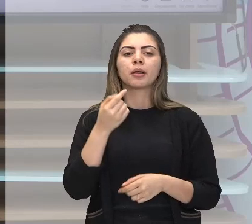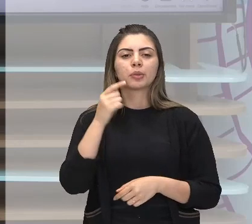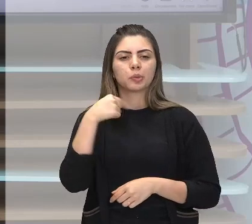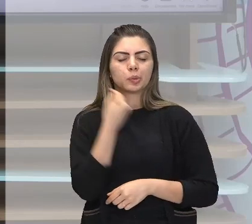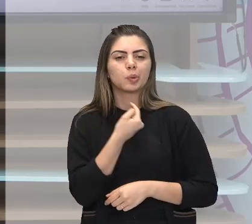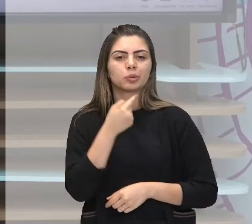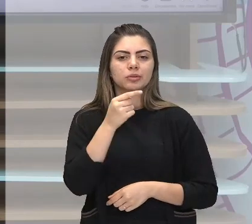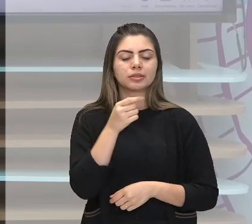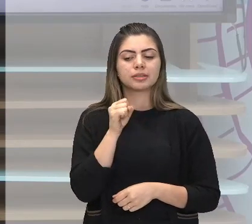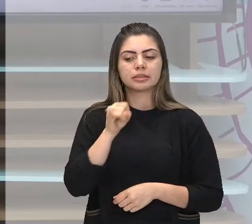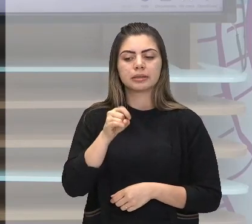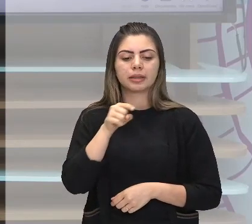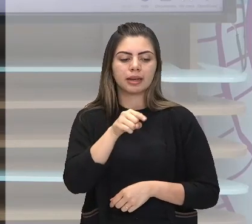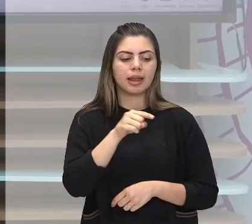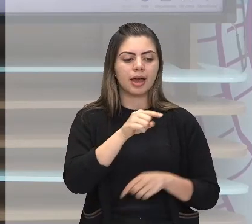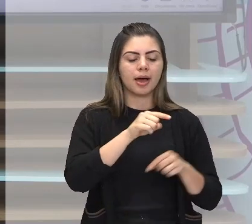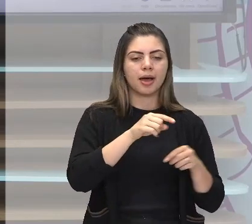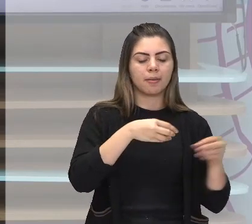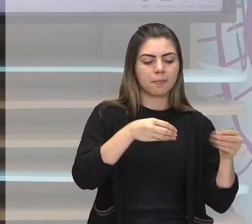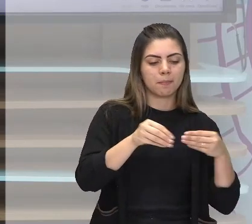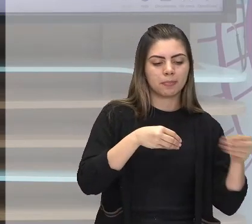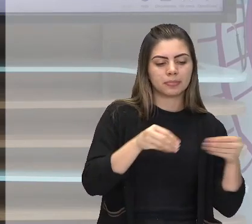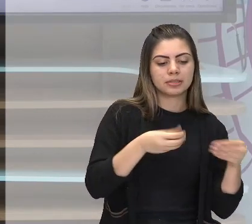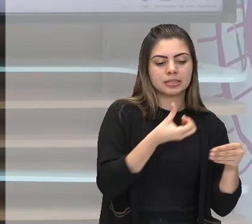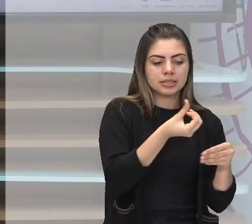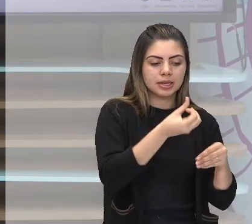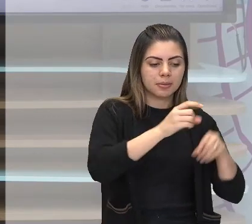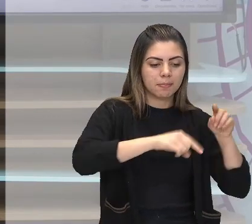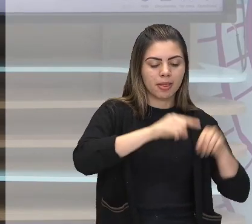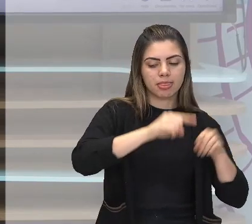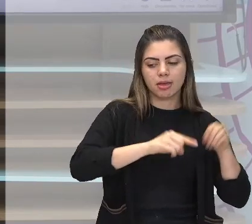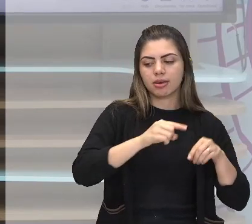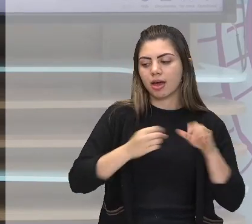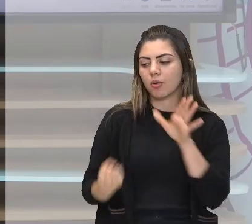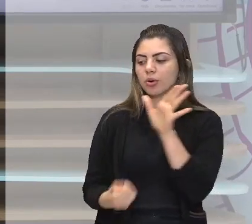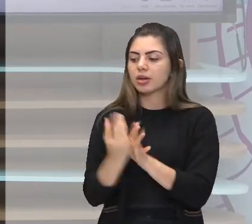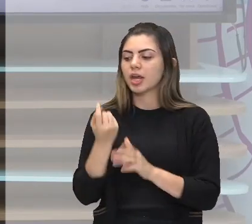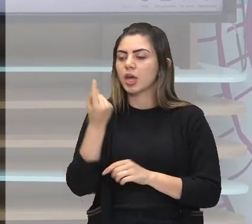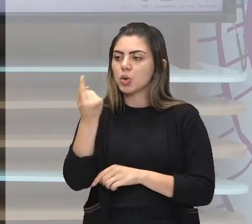ventilador, eu gasto 6 peças. Para produzir